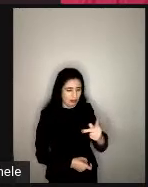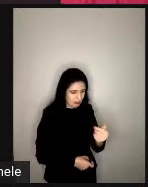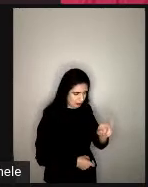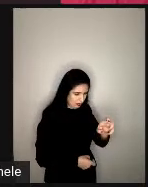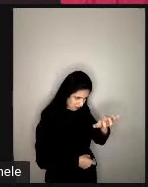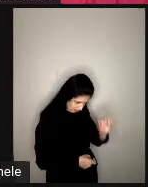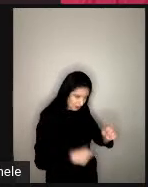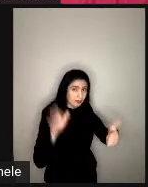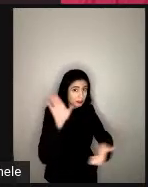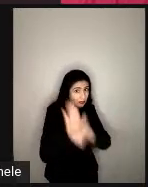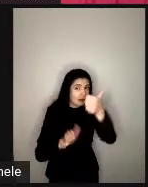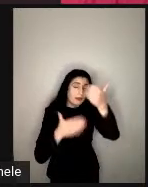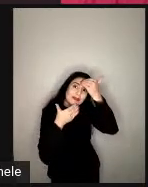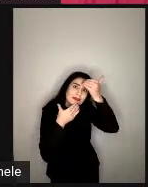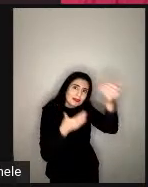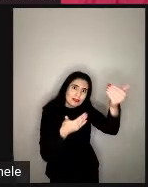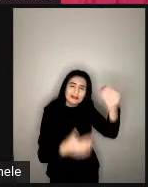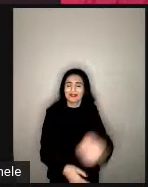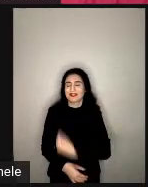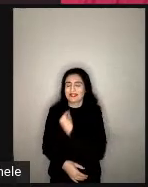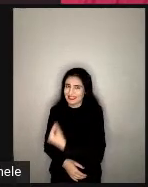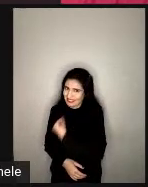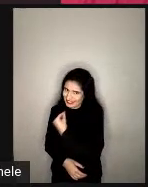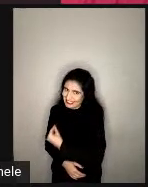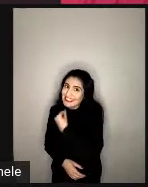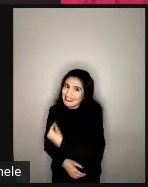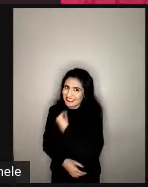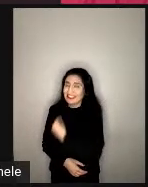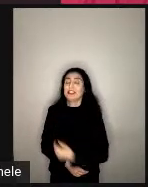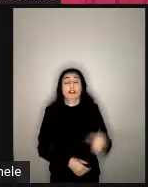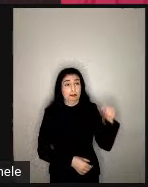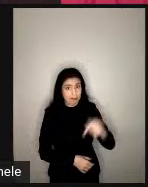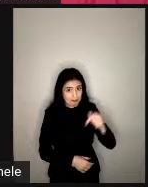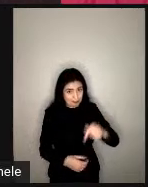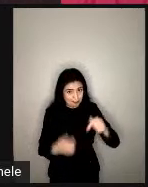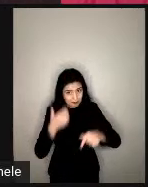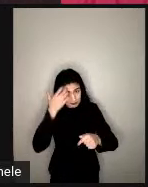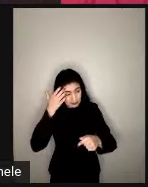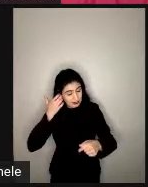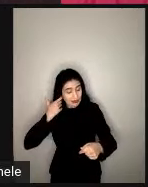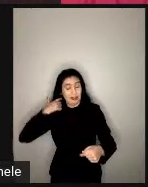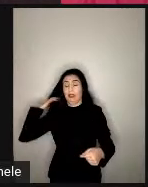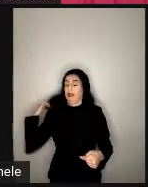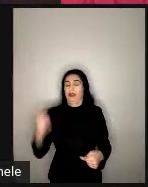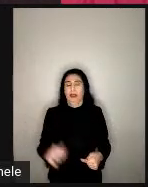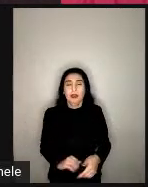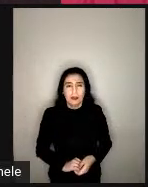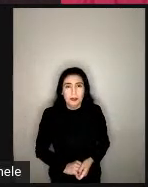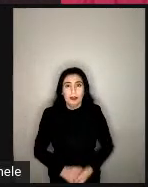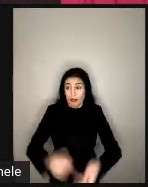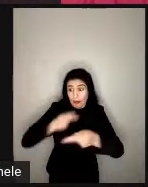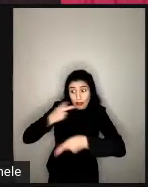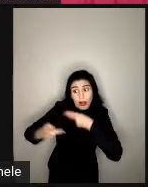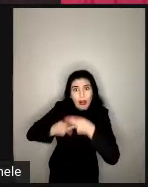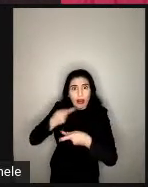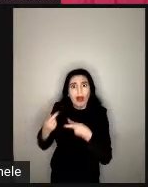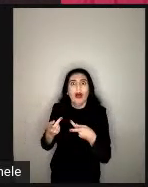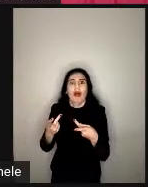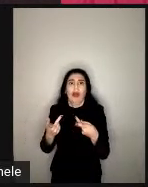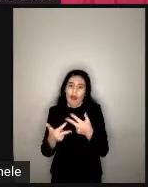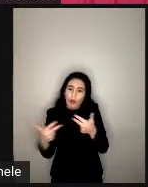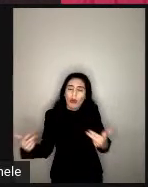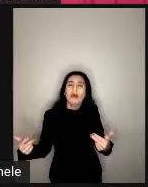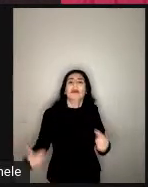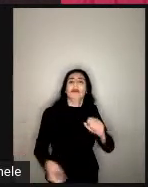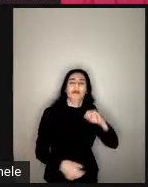agradecer a presença por estar aqui com a gente. E se você podia dizer alguma coisa sobre essa